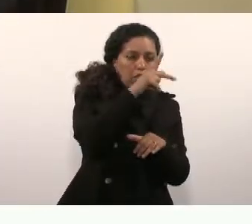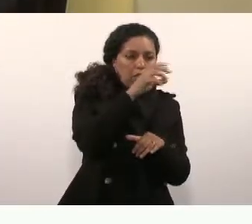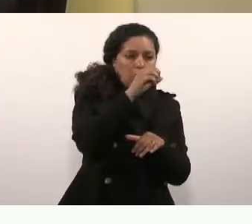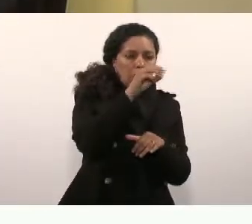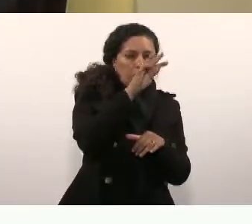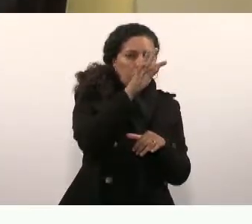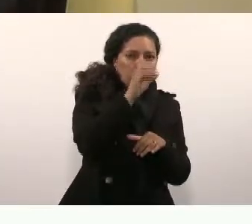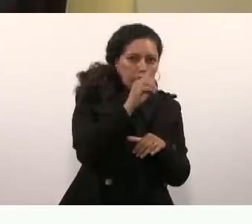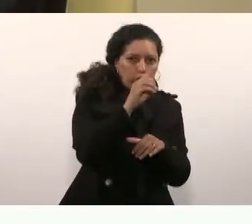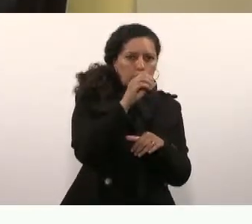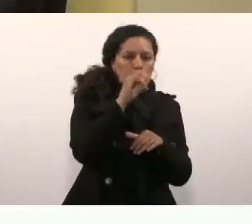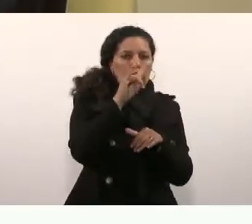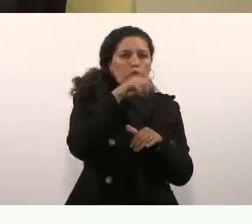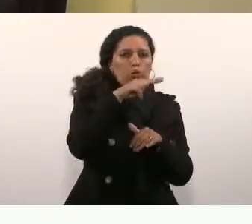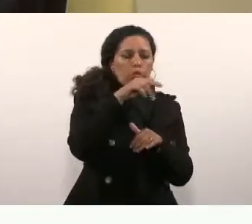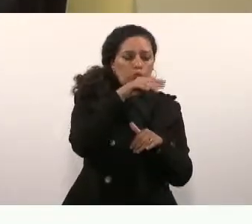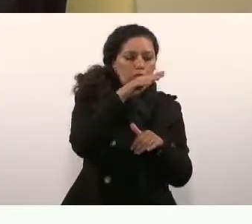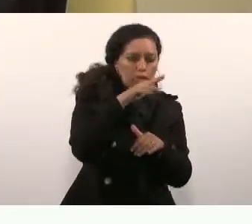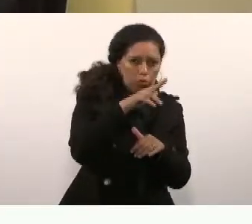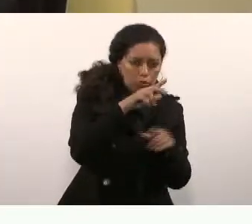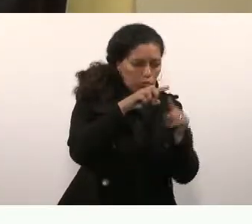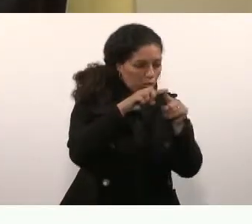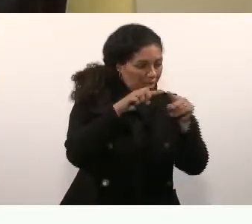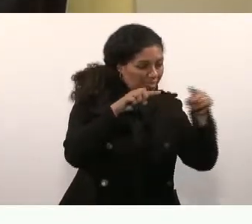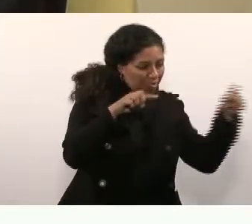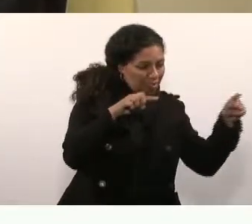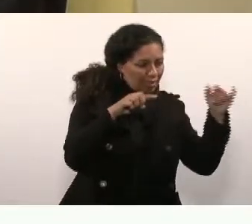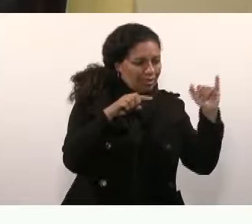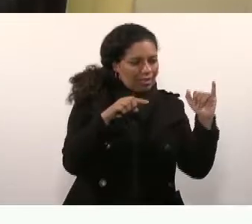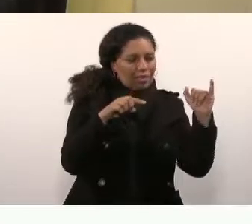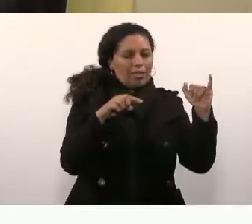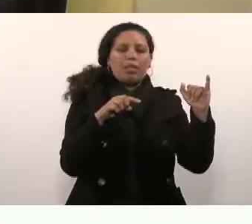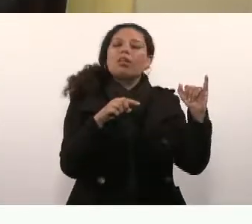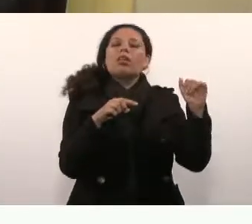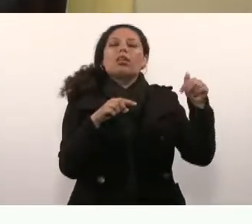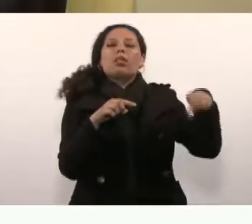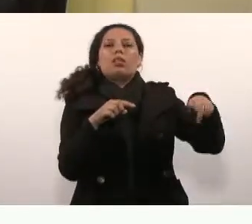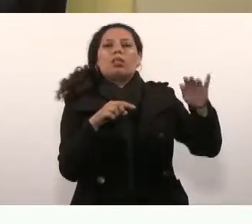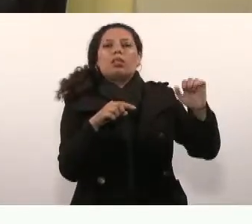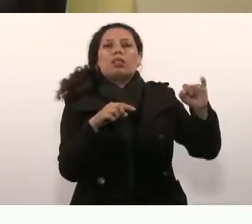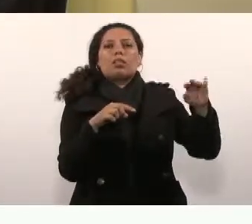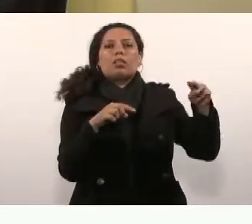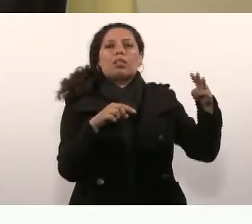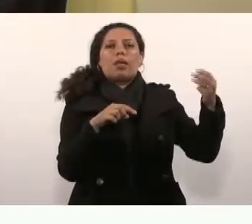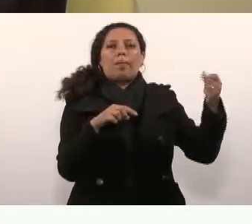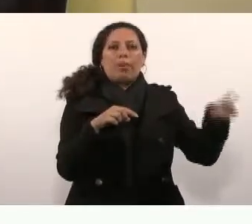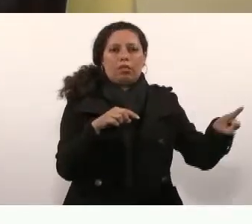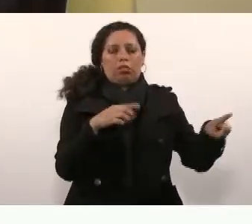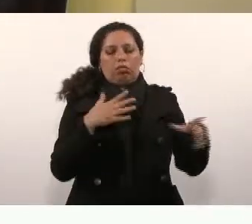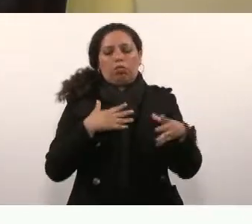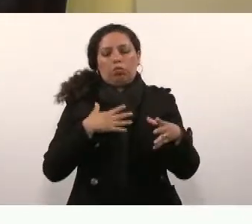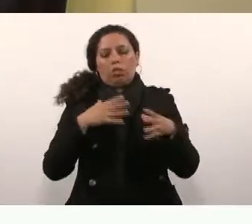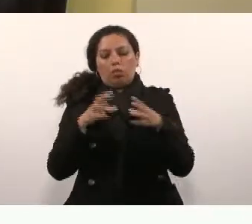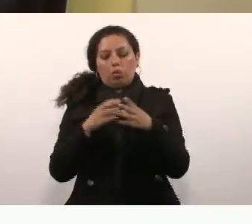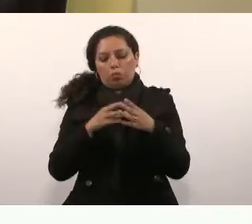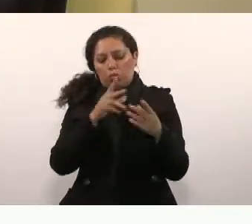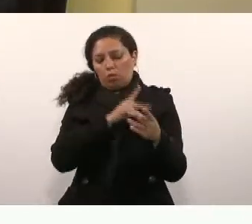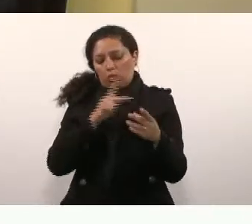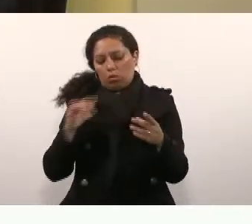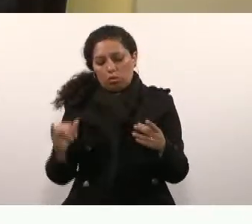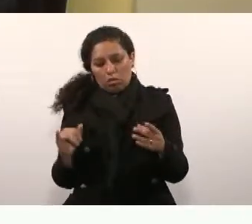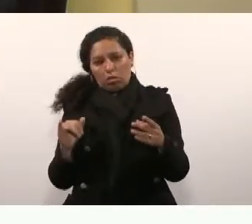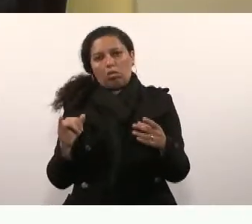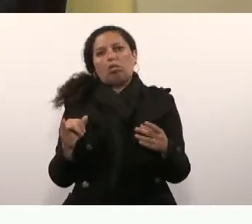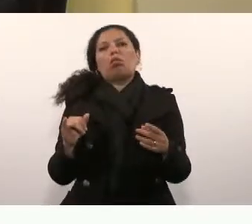Quissamã. E, enfim, a gente pode estar colocando a Comissão de Meio Ambiente também à disposição, né, para a gente